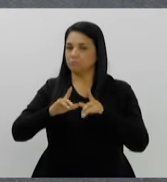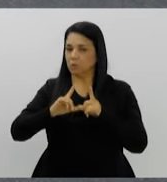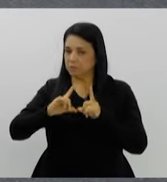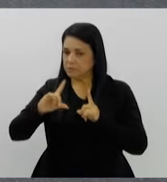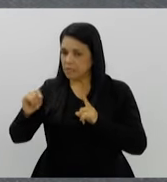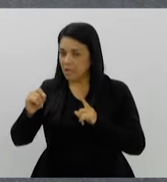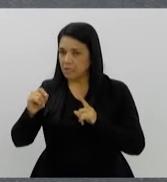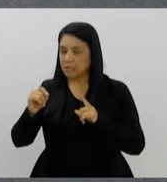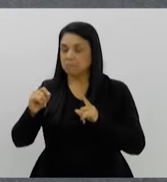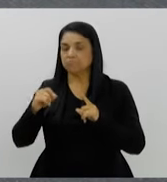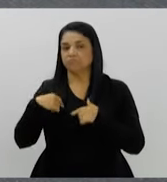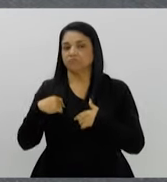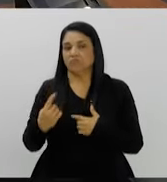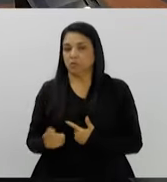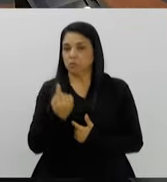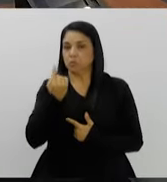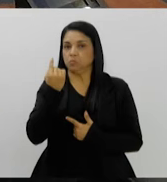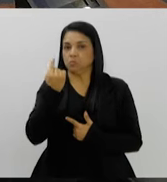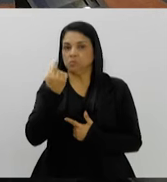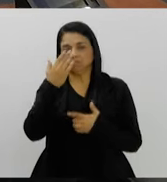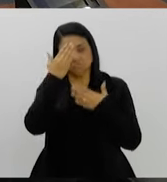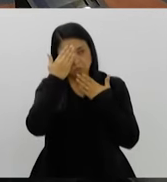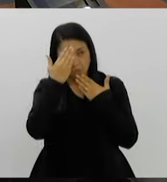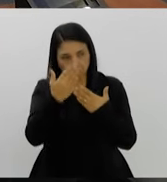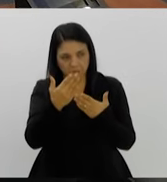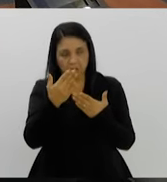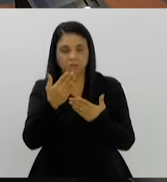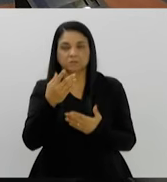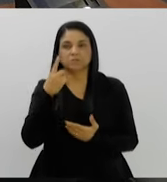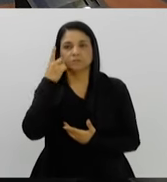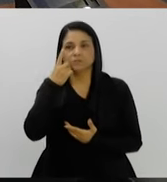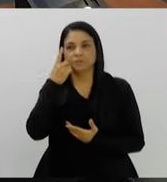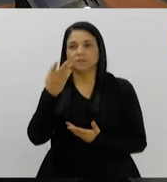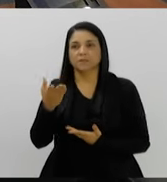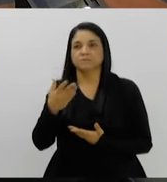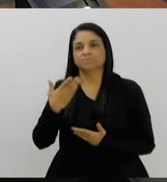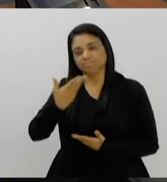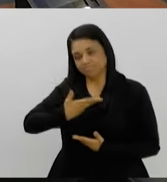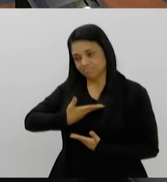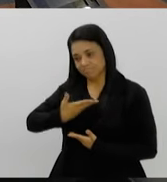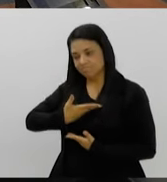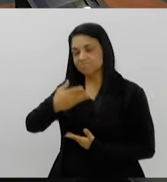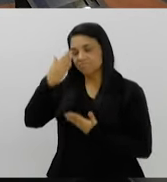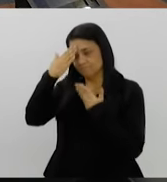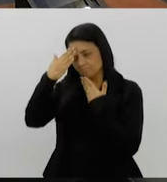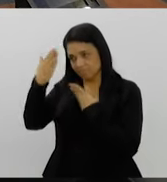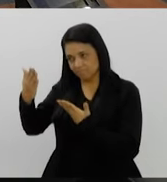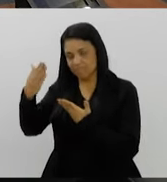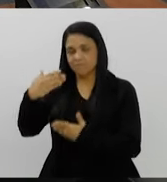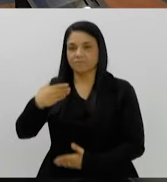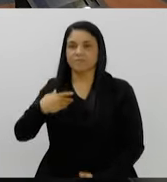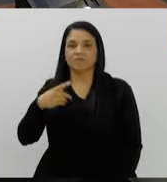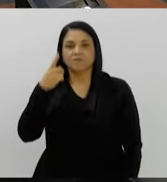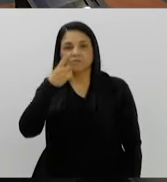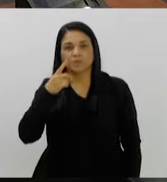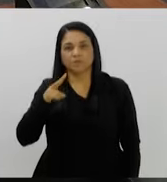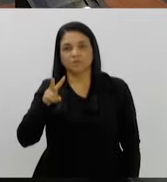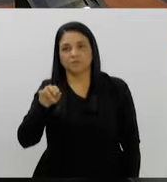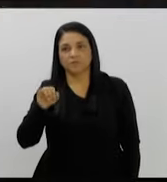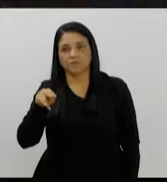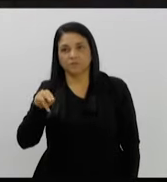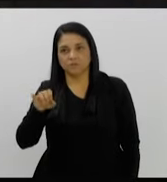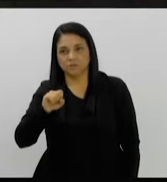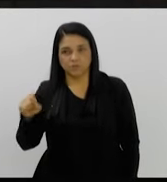Muito obrigado Deputado Obrigado meu colega Deputado Vinícius cozolino e